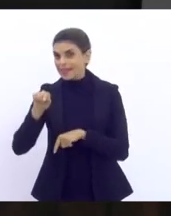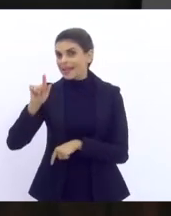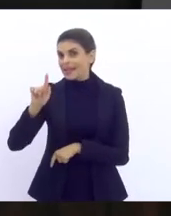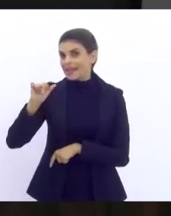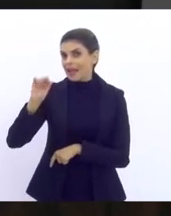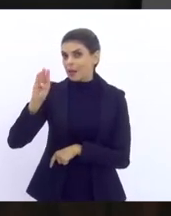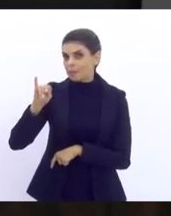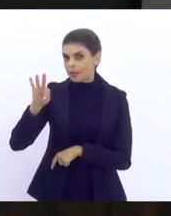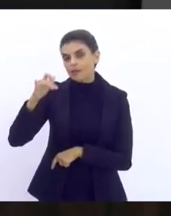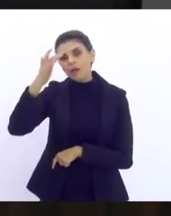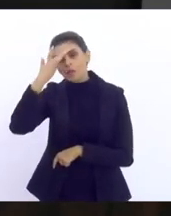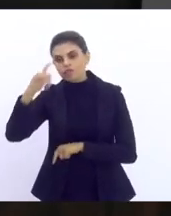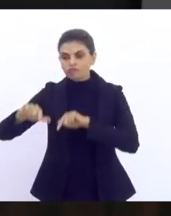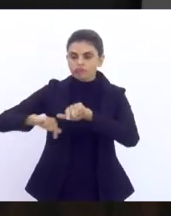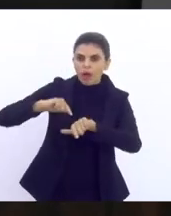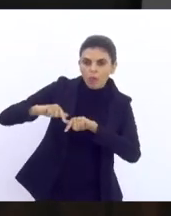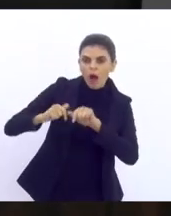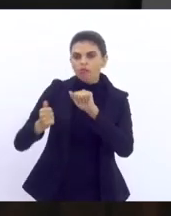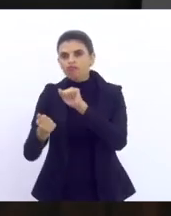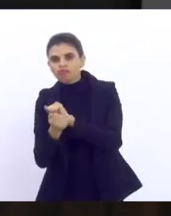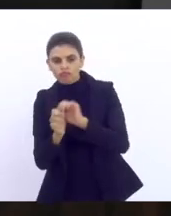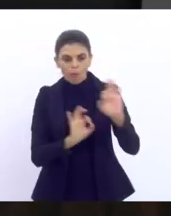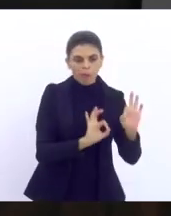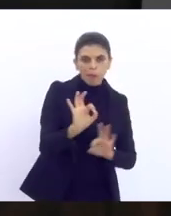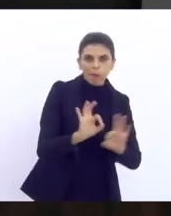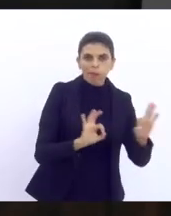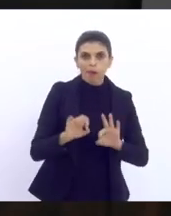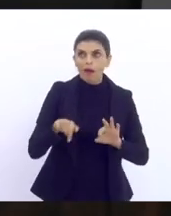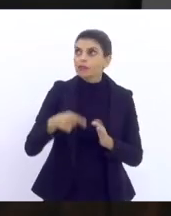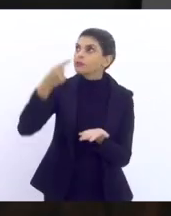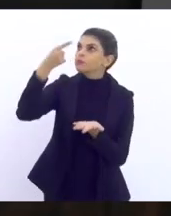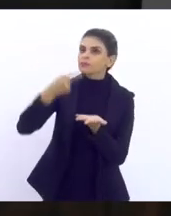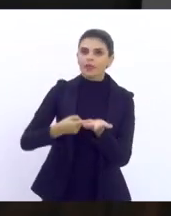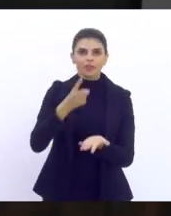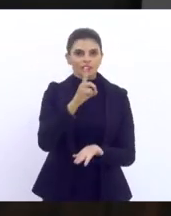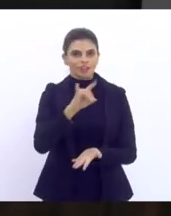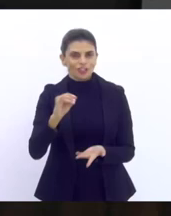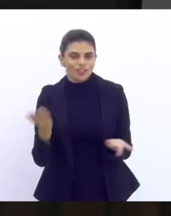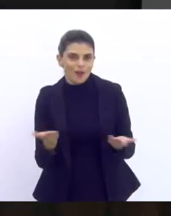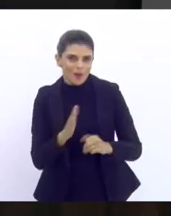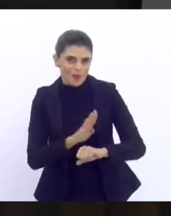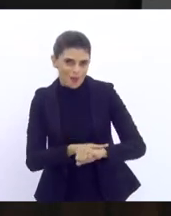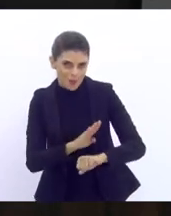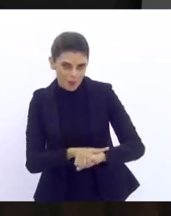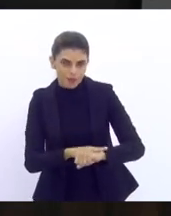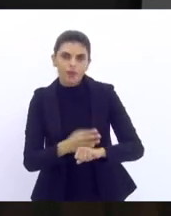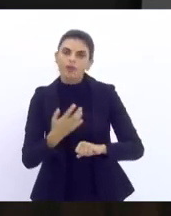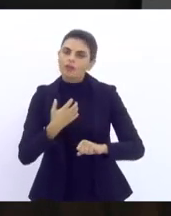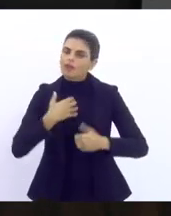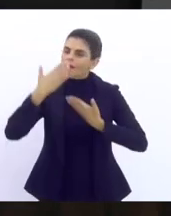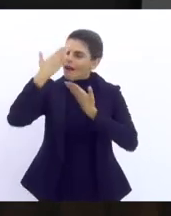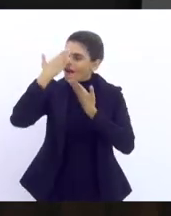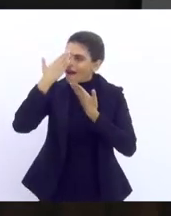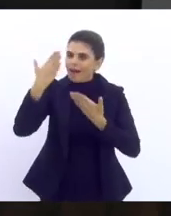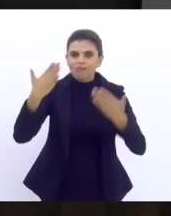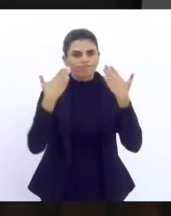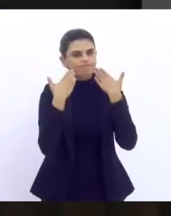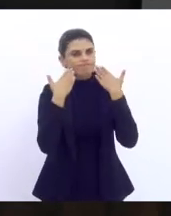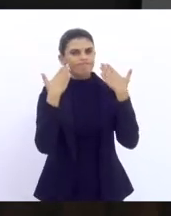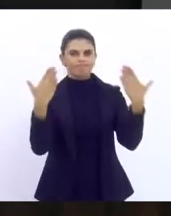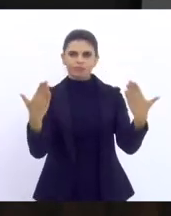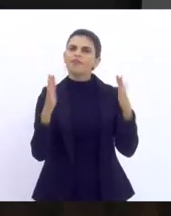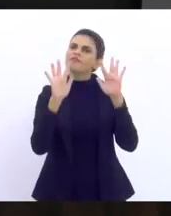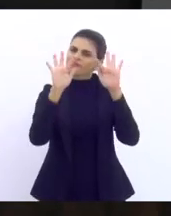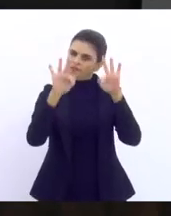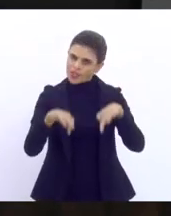forma direta e indireta, trabalharam para a realização desse dia, desse momento. Eu quero aqui agradecer. No final